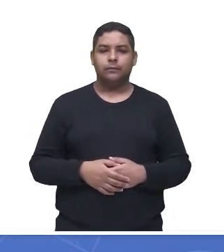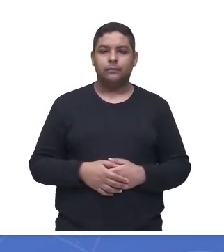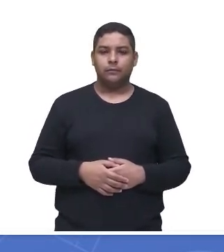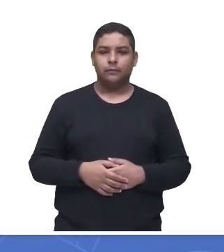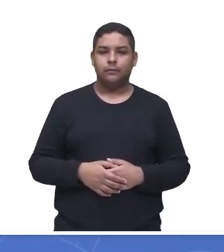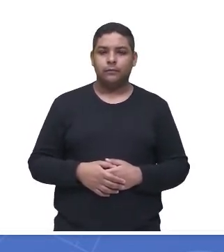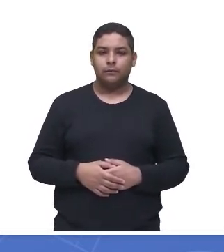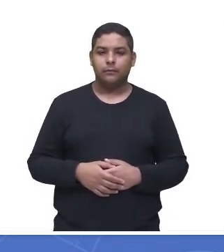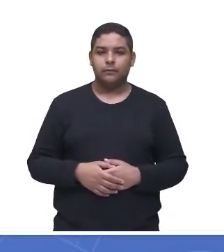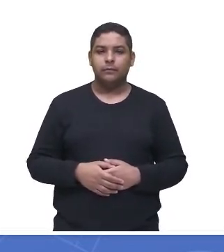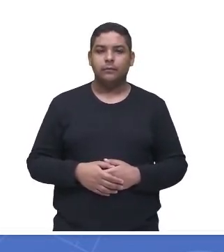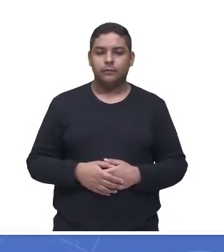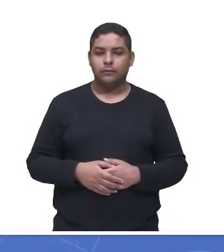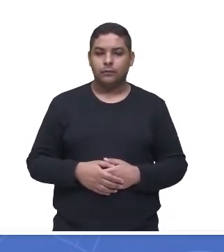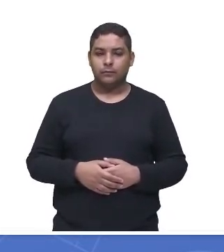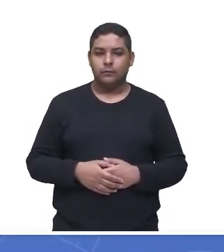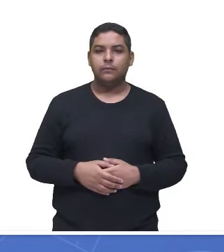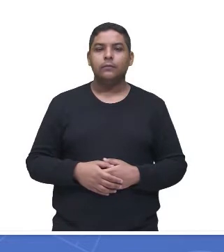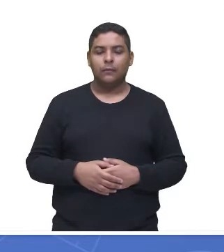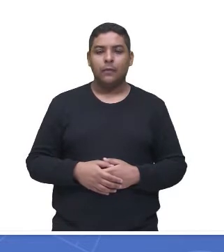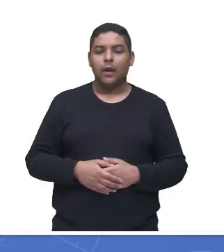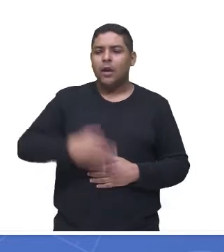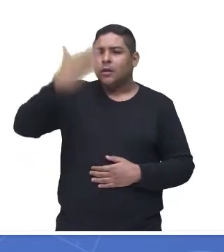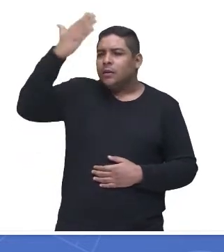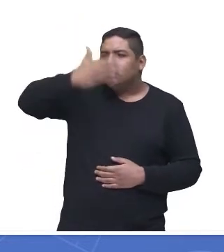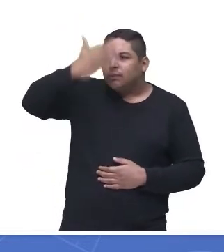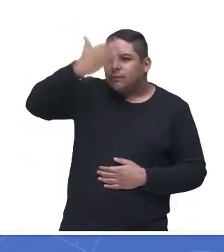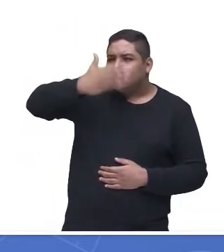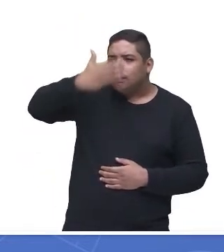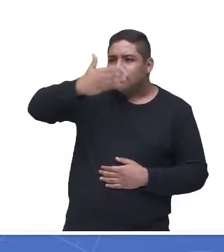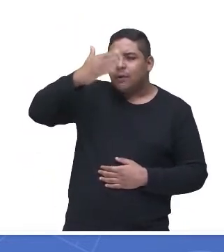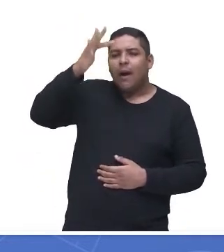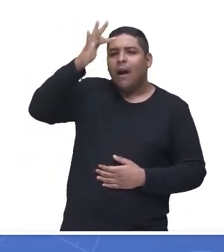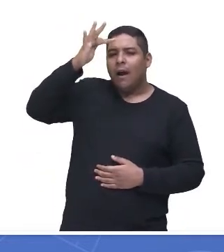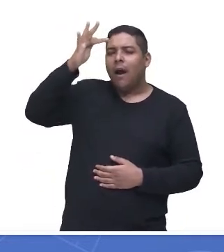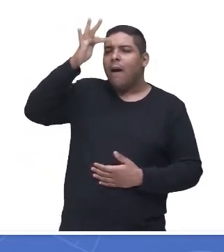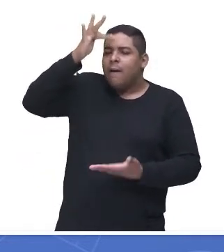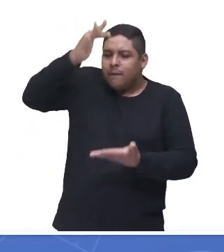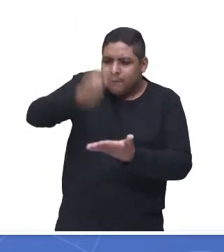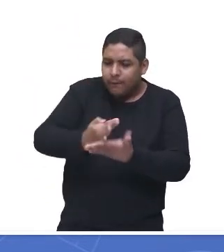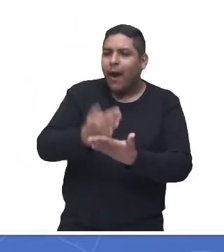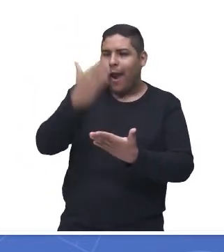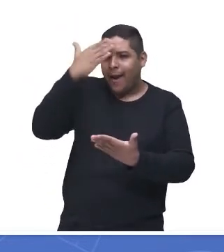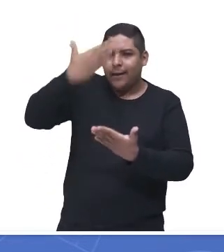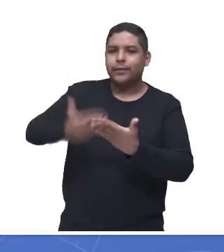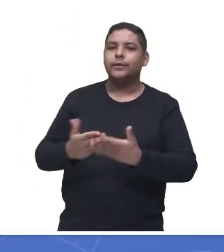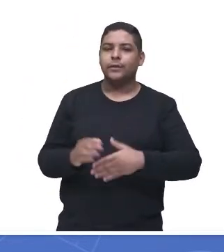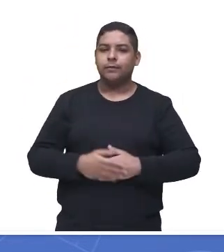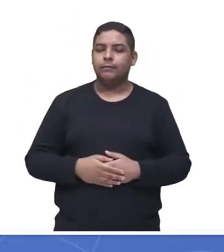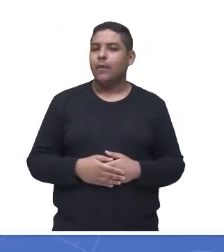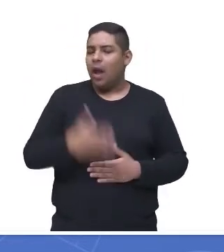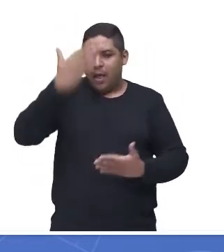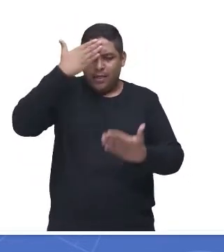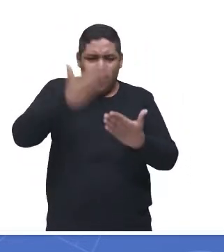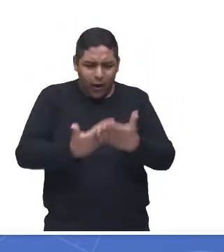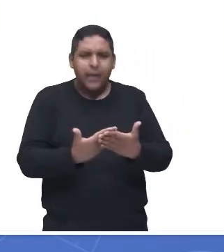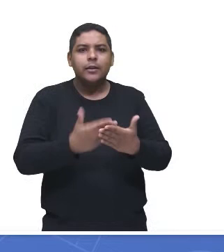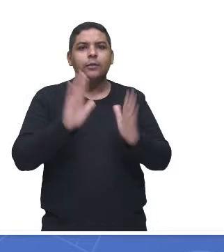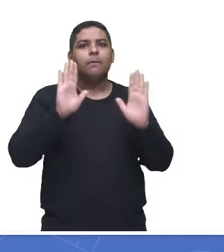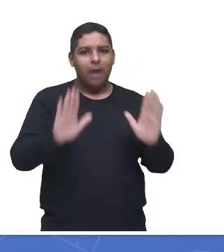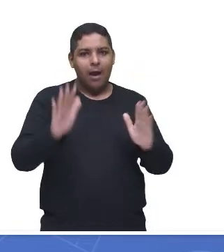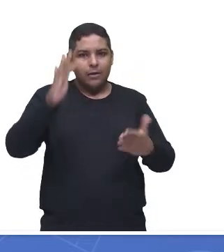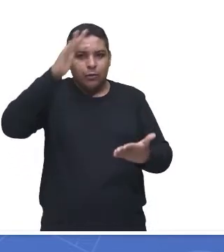né? Que diz que a fé, ela vê o invisível, acredita no inacreditável e recebe o